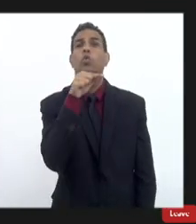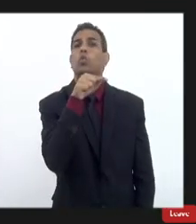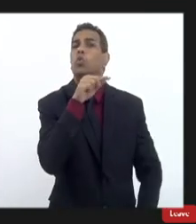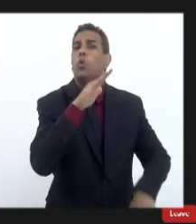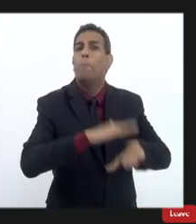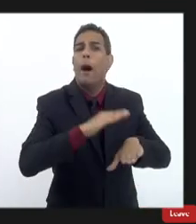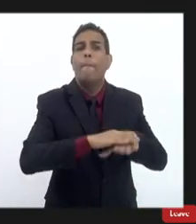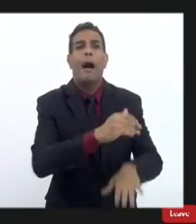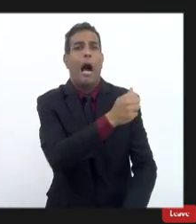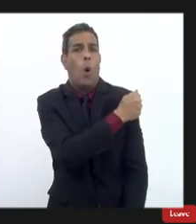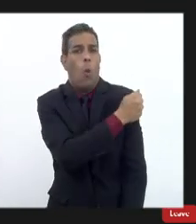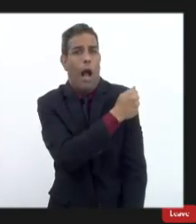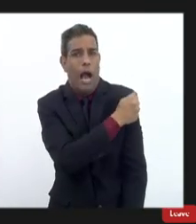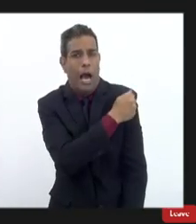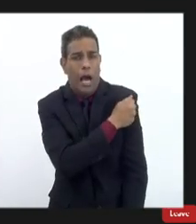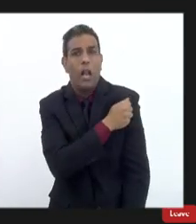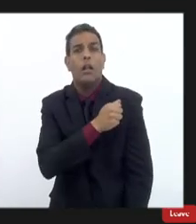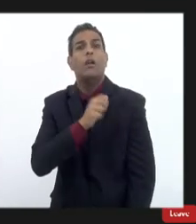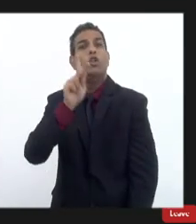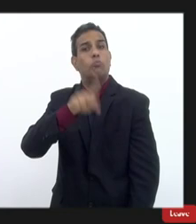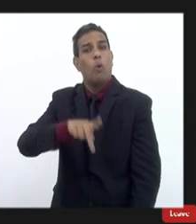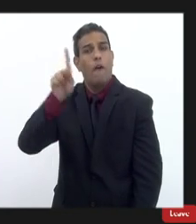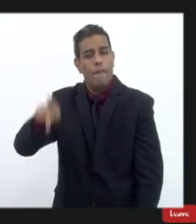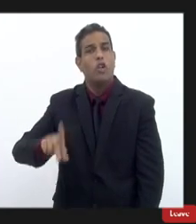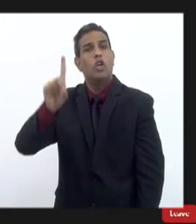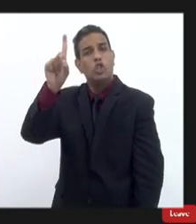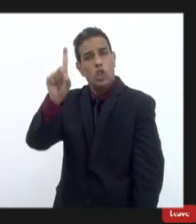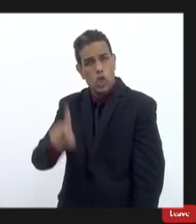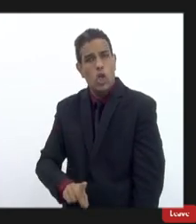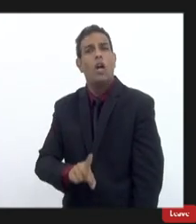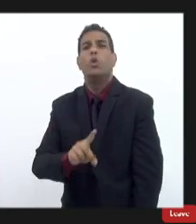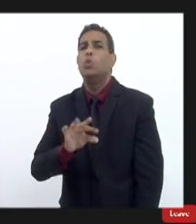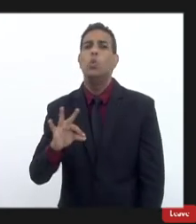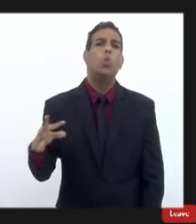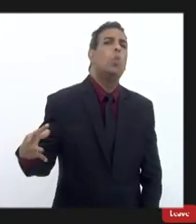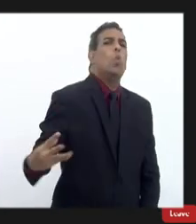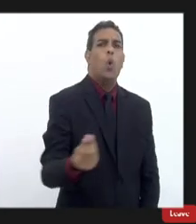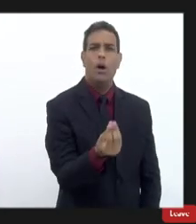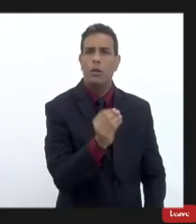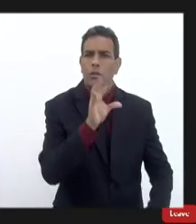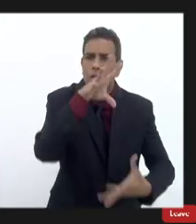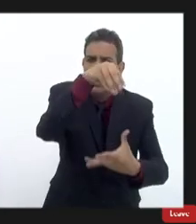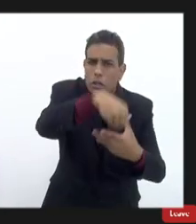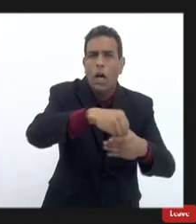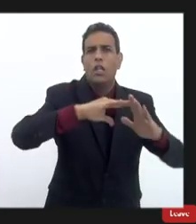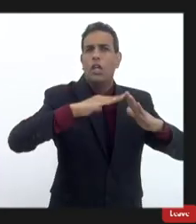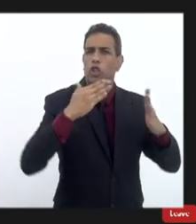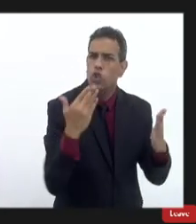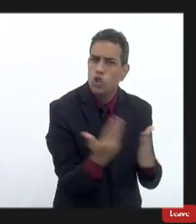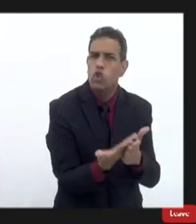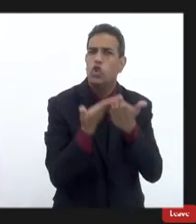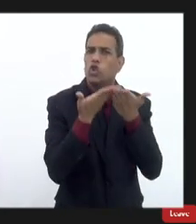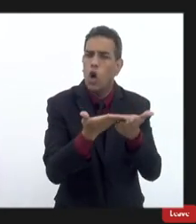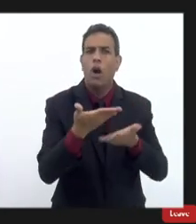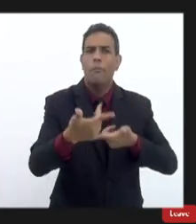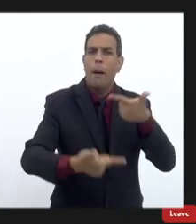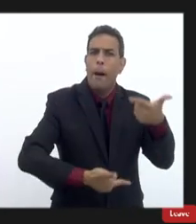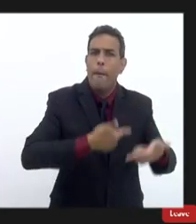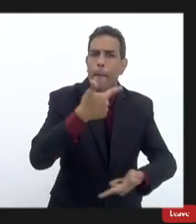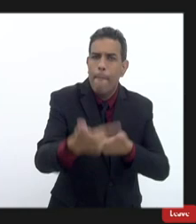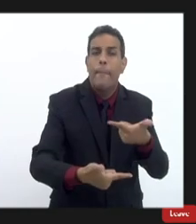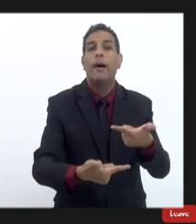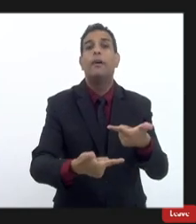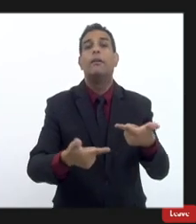à educação com segurança sanitária, bem como assegurar a todos os envolvidos no processo educacional